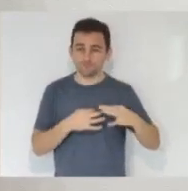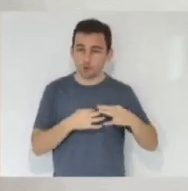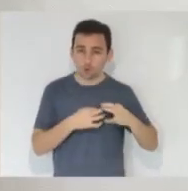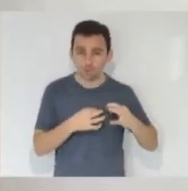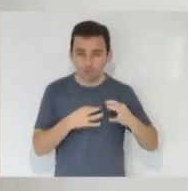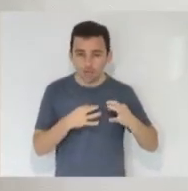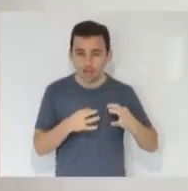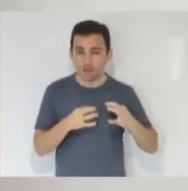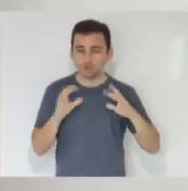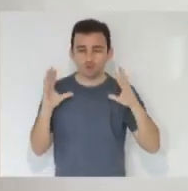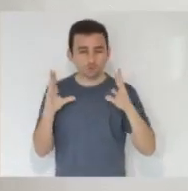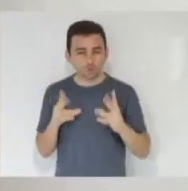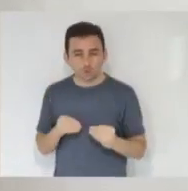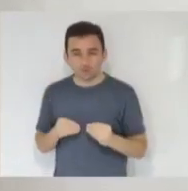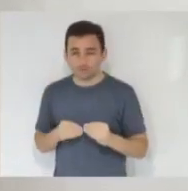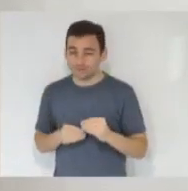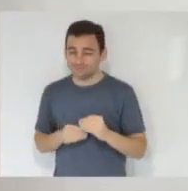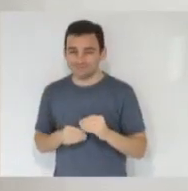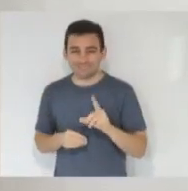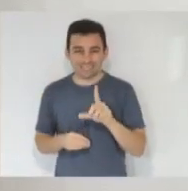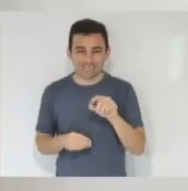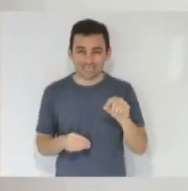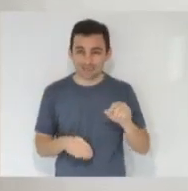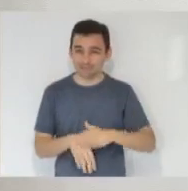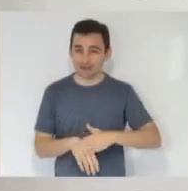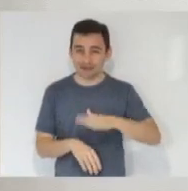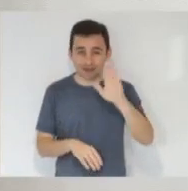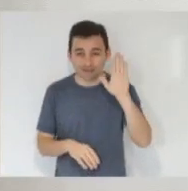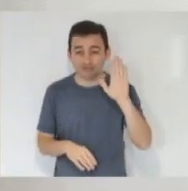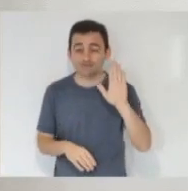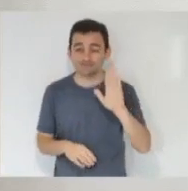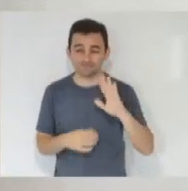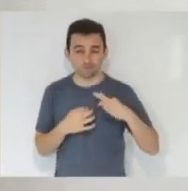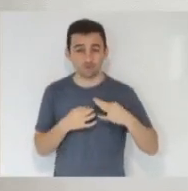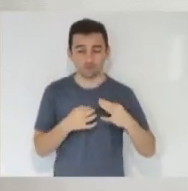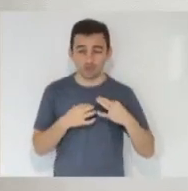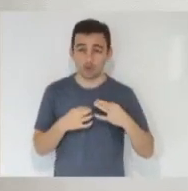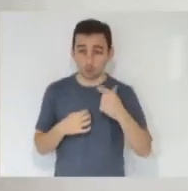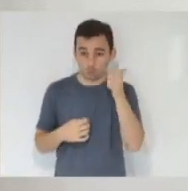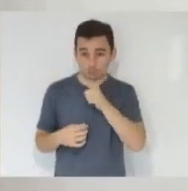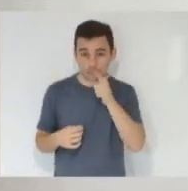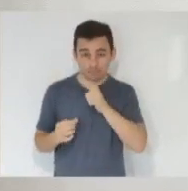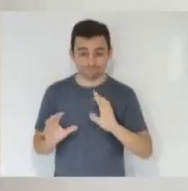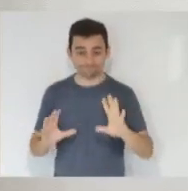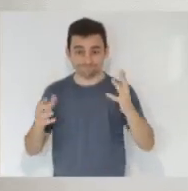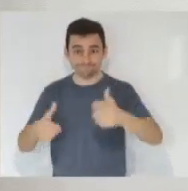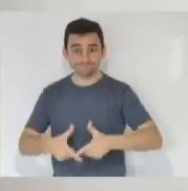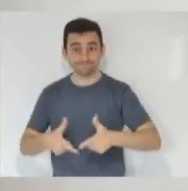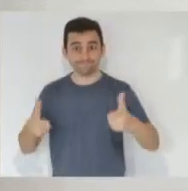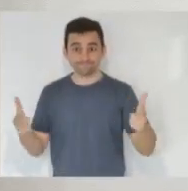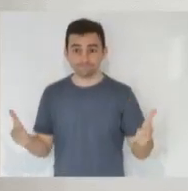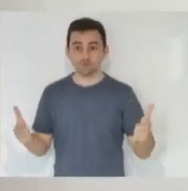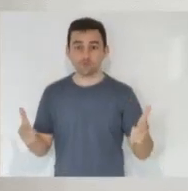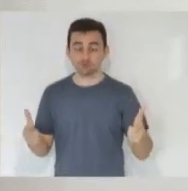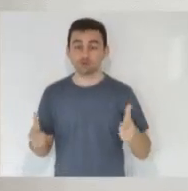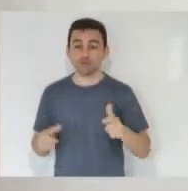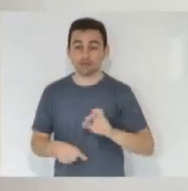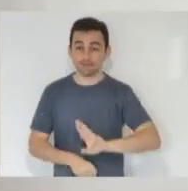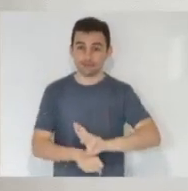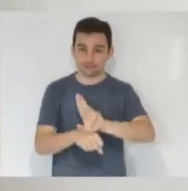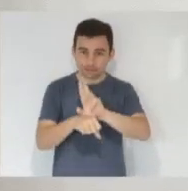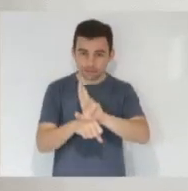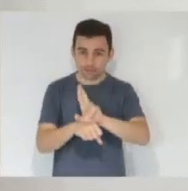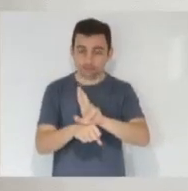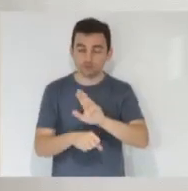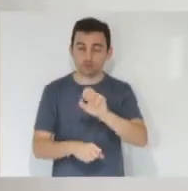envolvidos, as centenas de voluntários que fazem deste evento um evento realmente grandioso e que leva o nome de Uruçanga e de todo o sul do